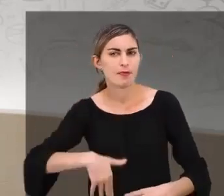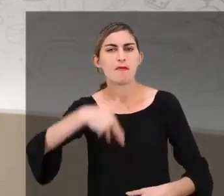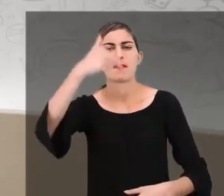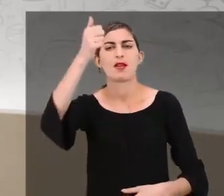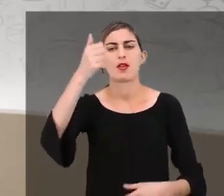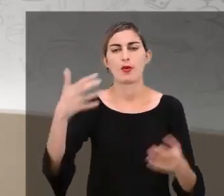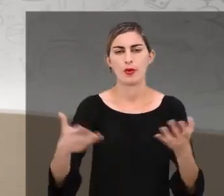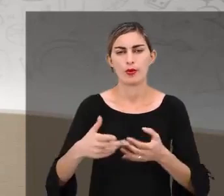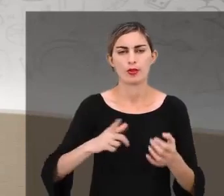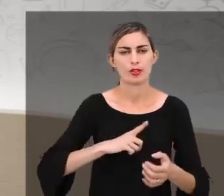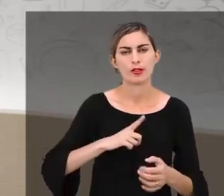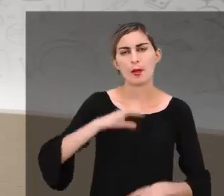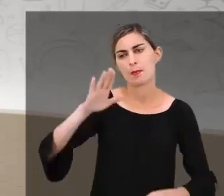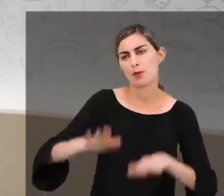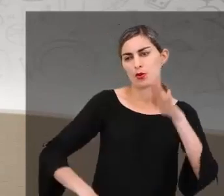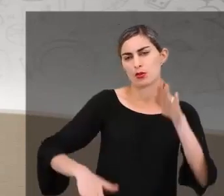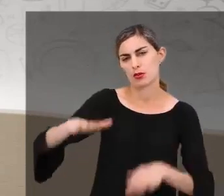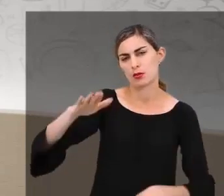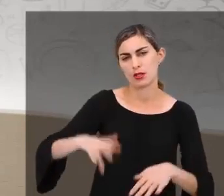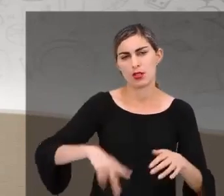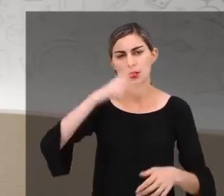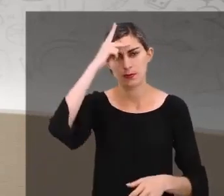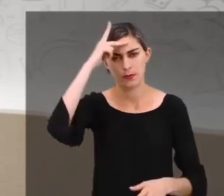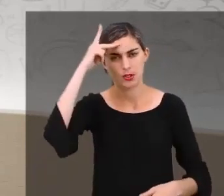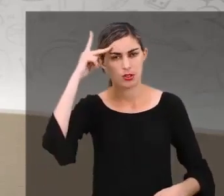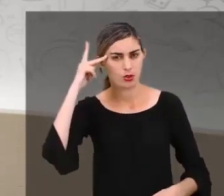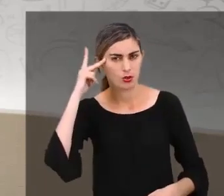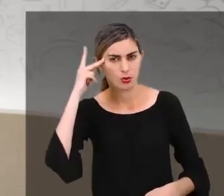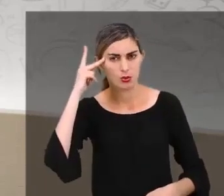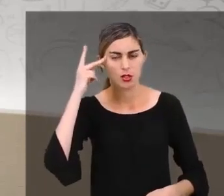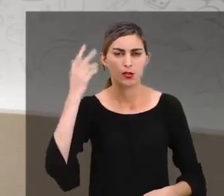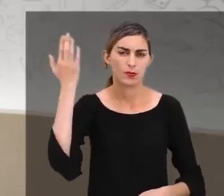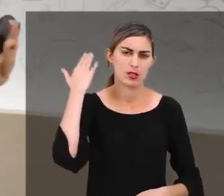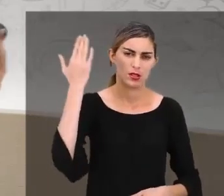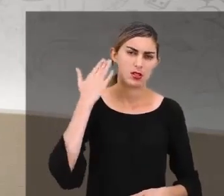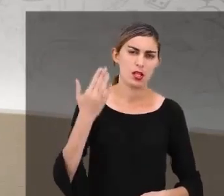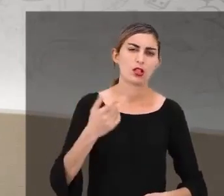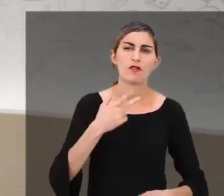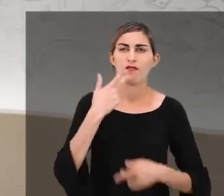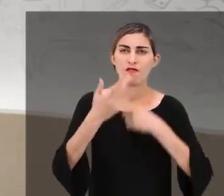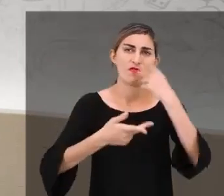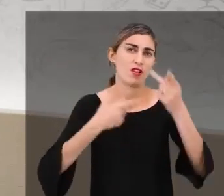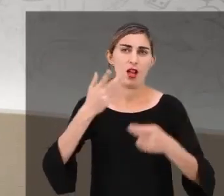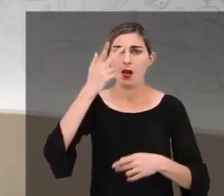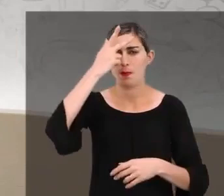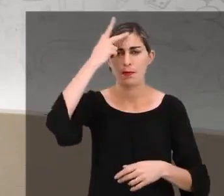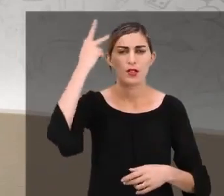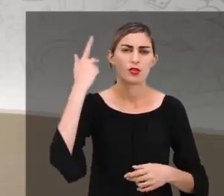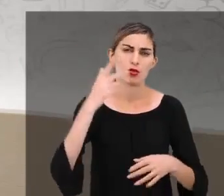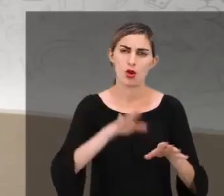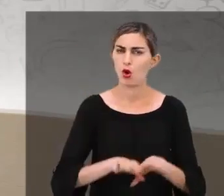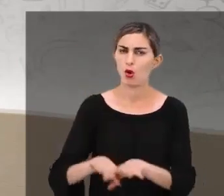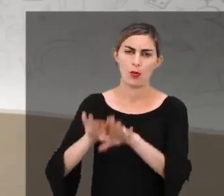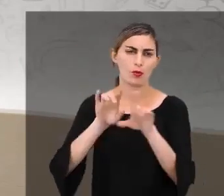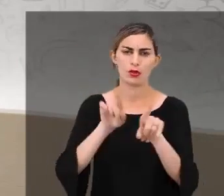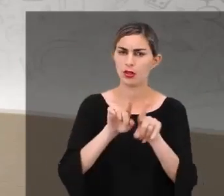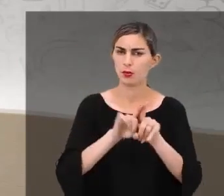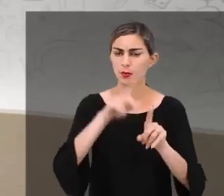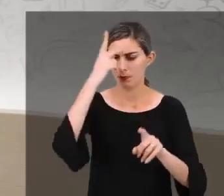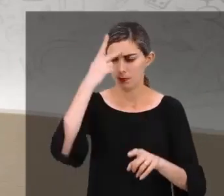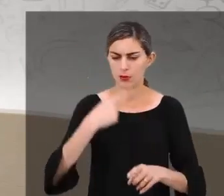existem agora as possibilidades das pessoas, as pessoas que são ditas como pessoas comuns também contarem as suas